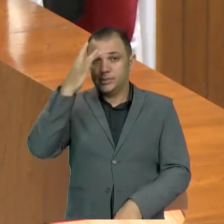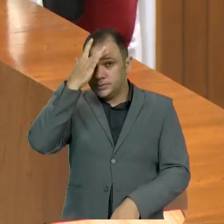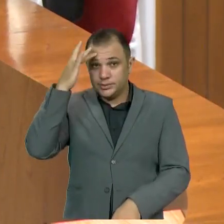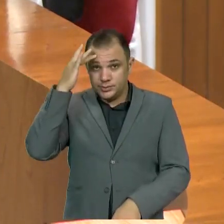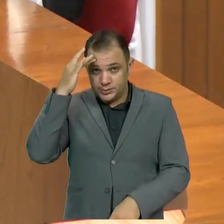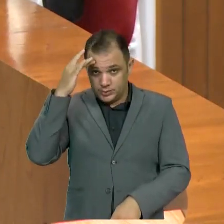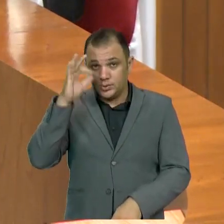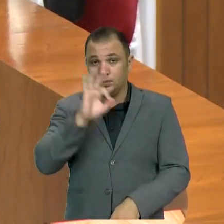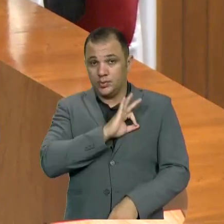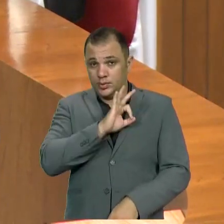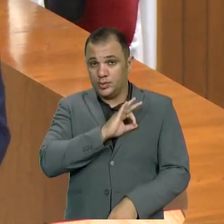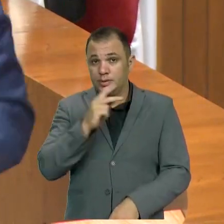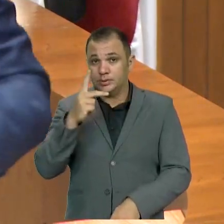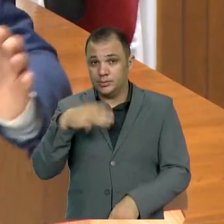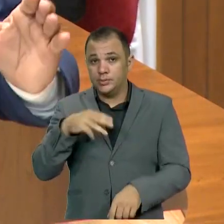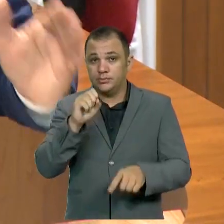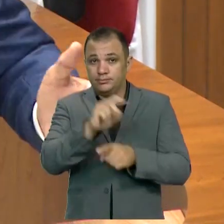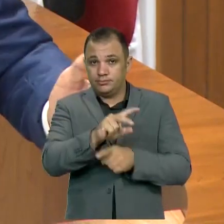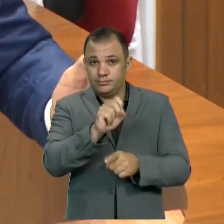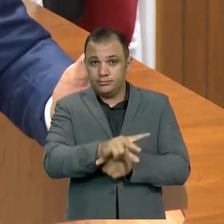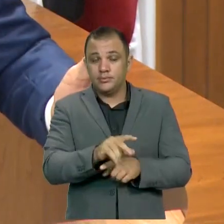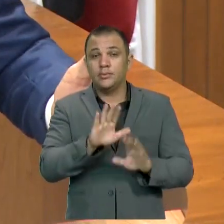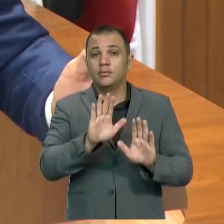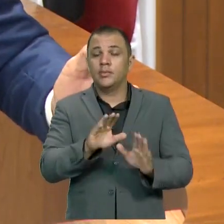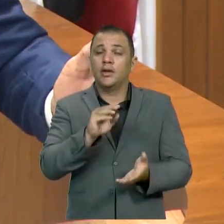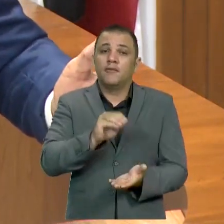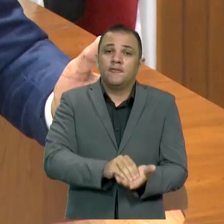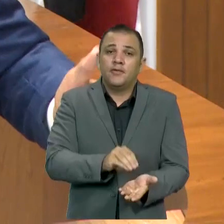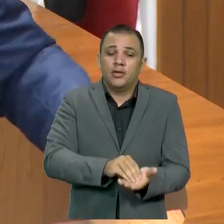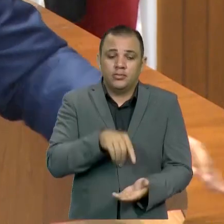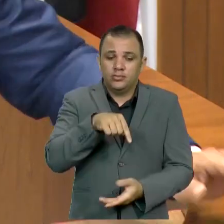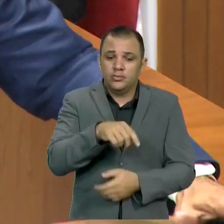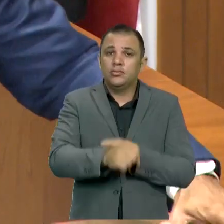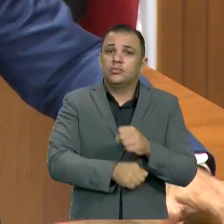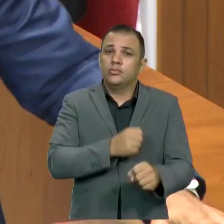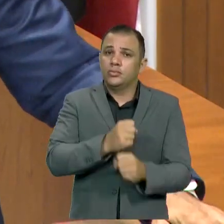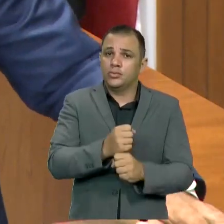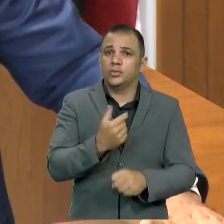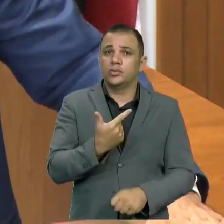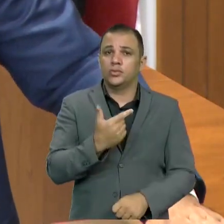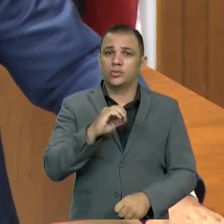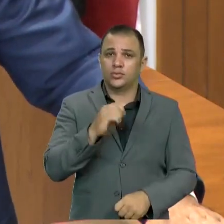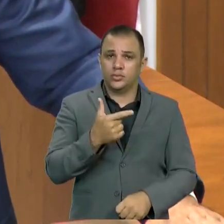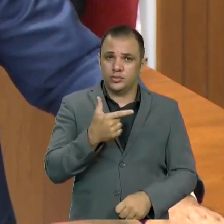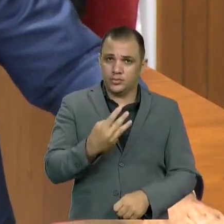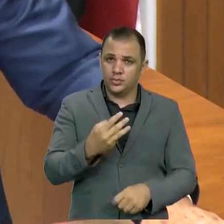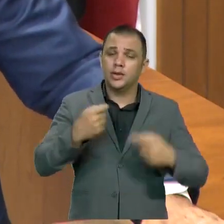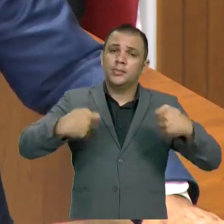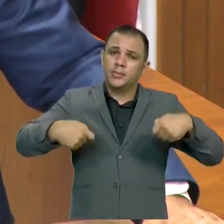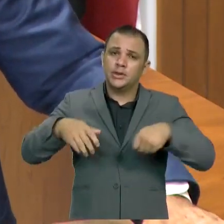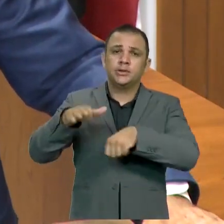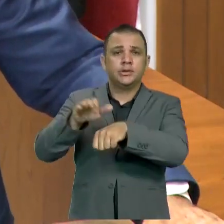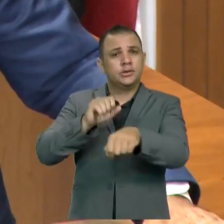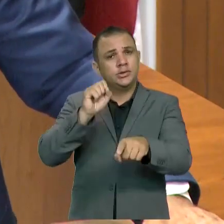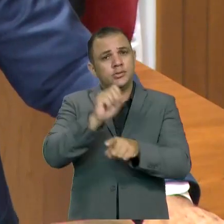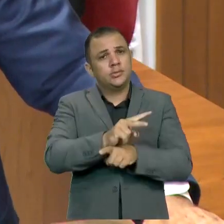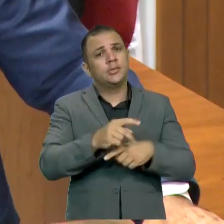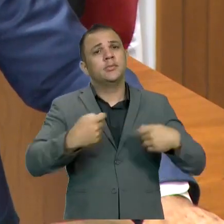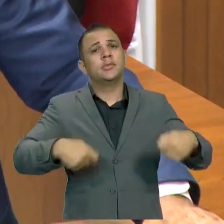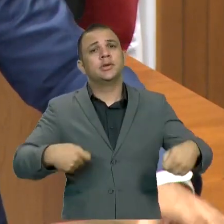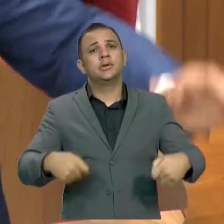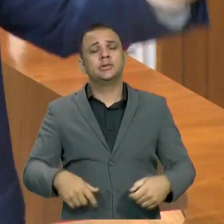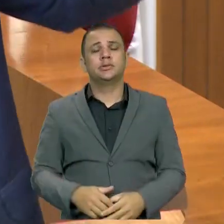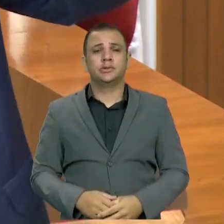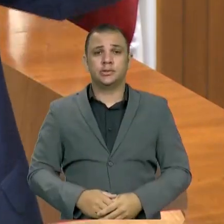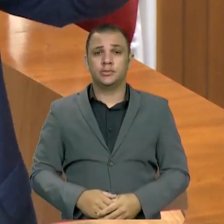em 2023. Ontem recebemos, inclusive, a denúncia que o Detran está refazendo o